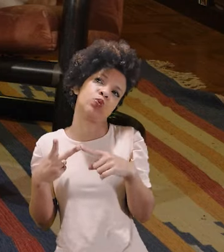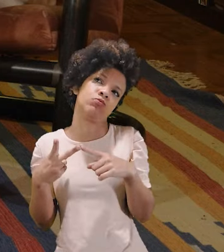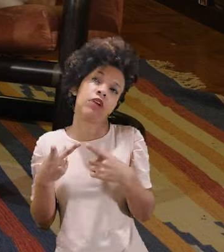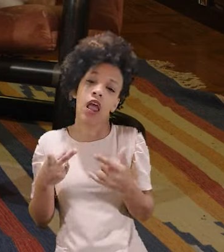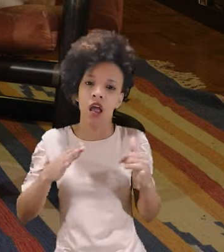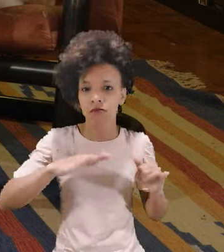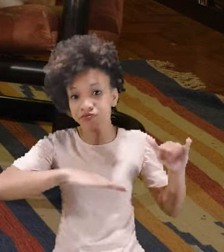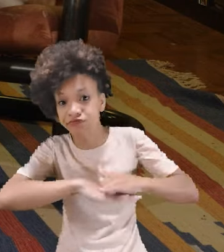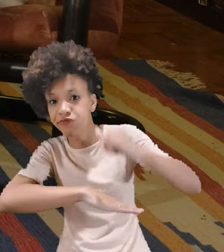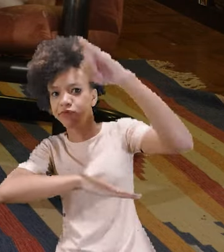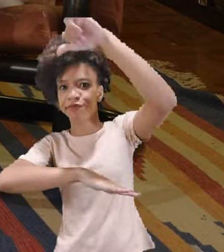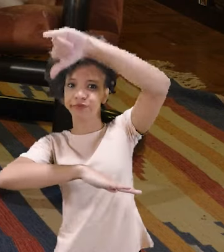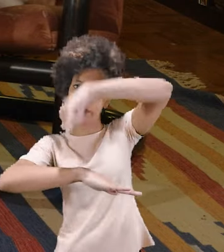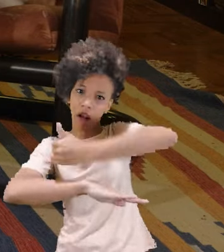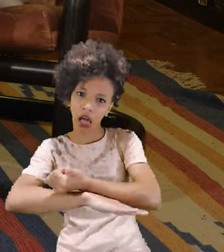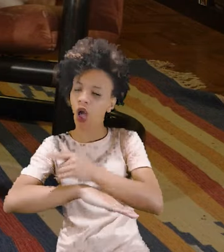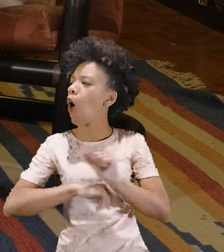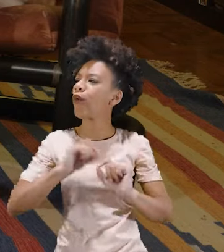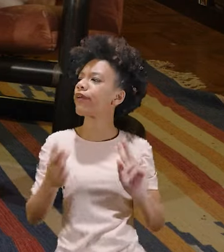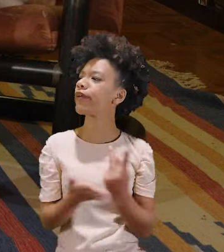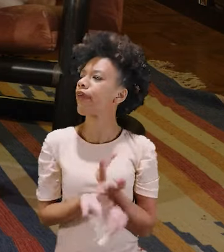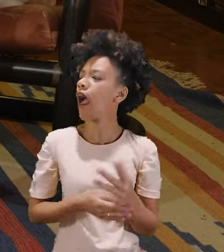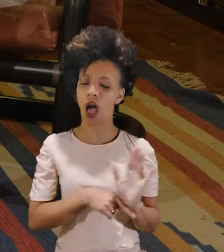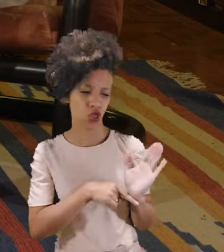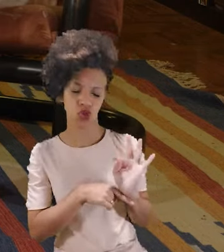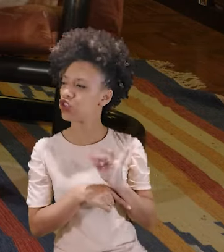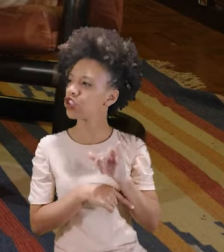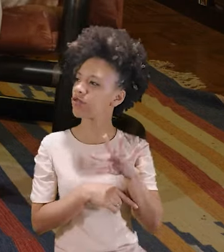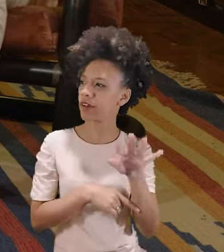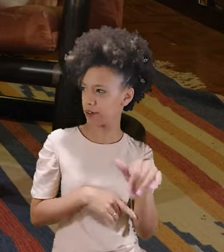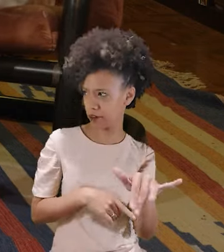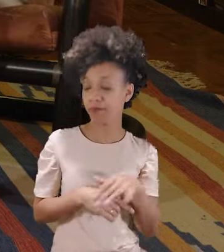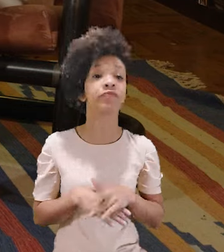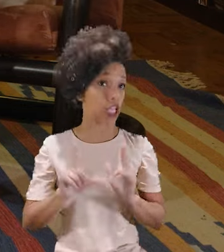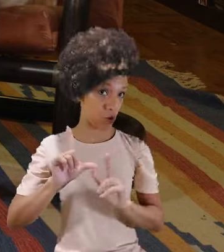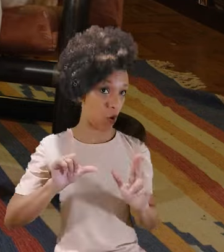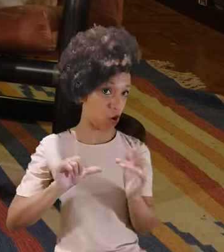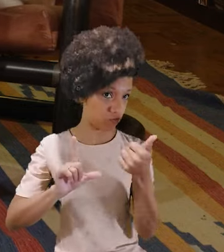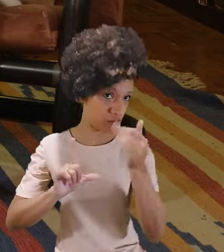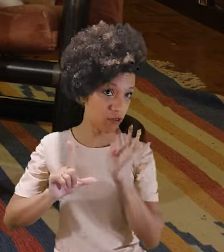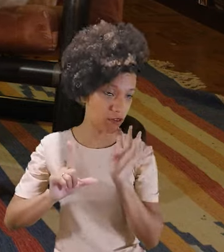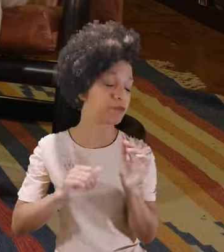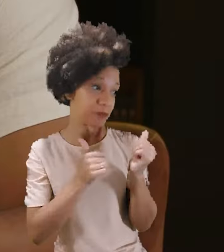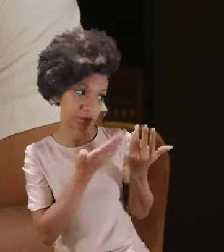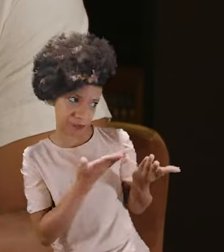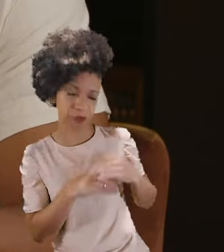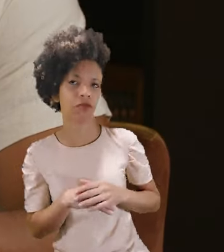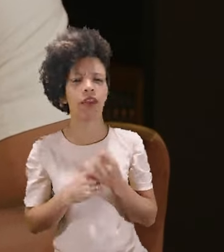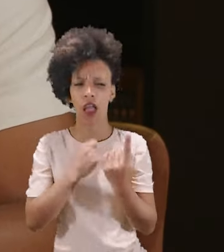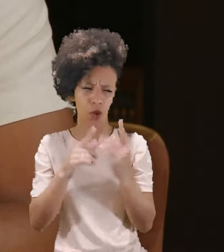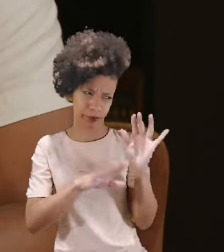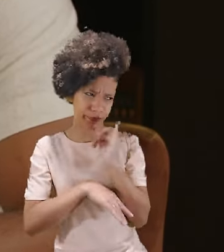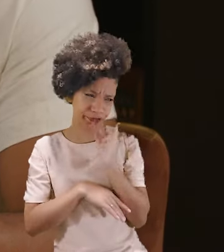acidente aéreo vamos falar primeira vez que eu que que deu errado no Titanic hora que eu falei seu horário e são corre sou o legal legal então